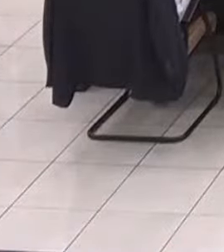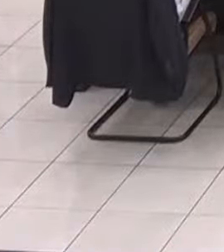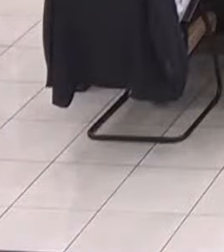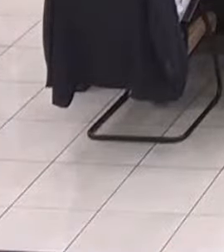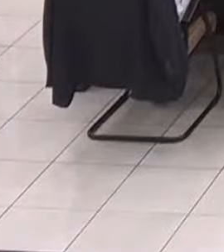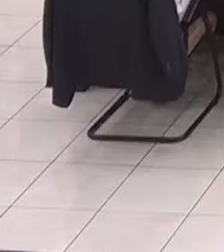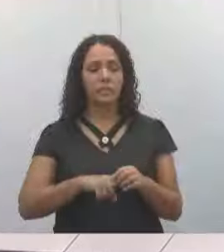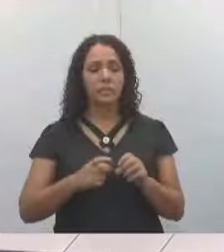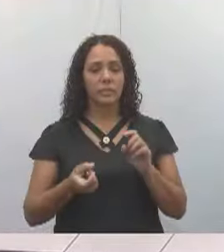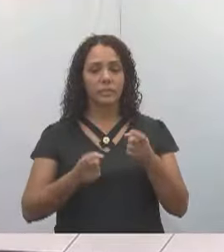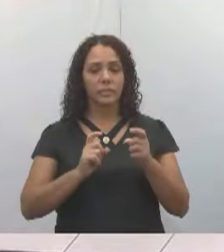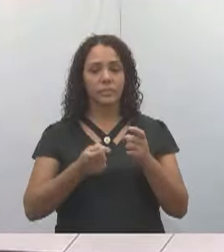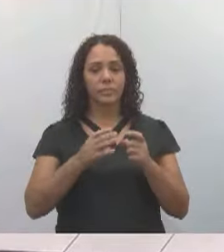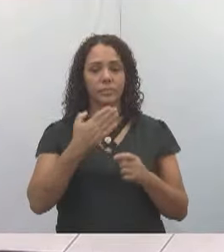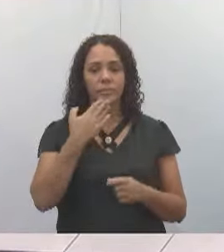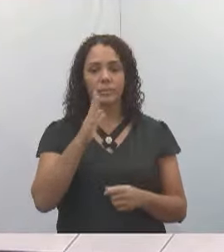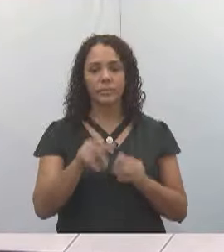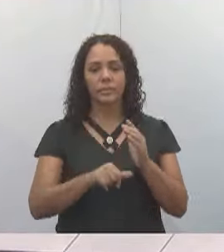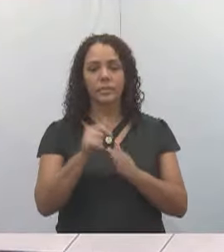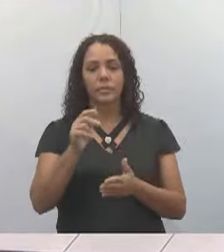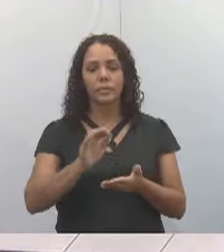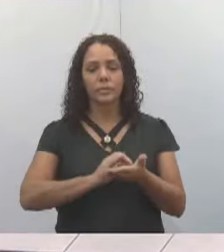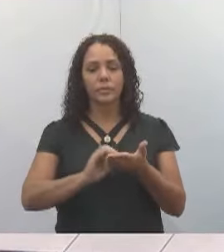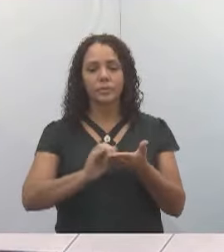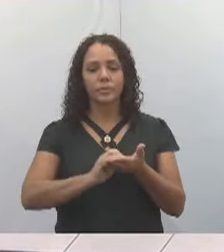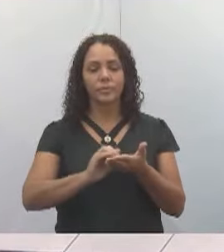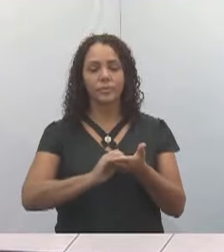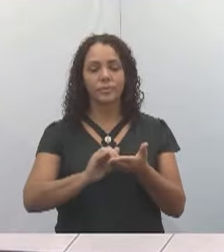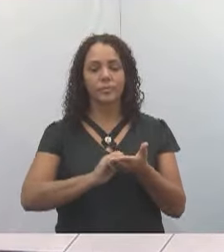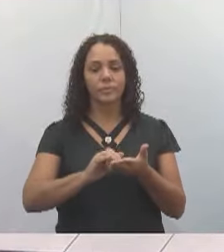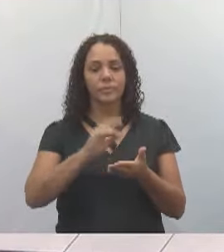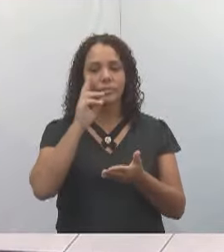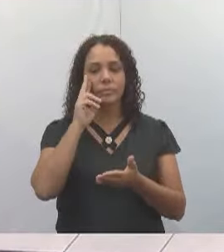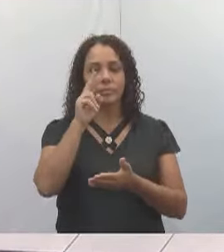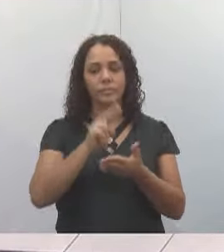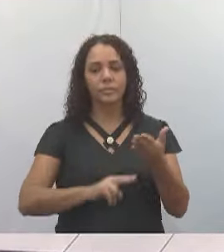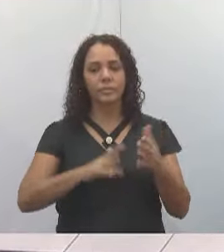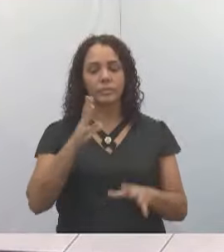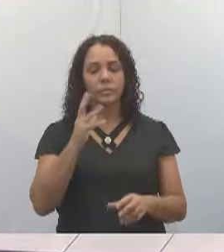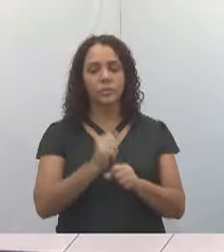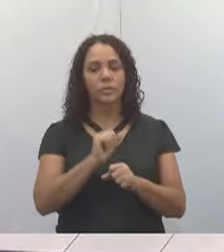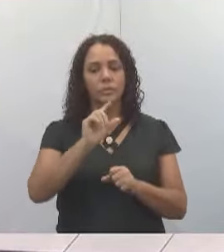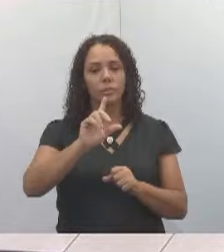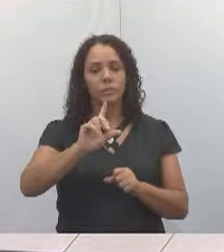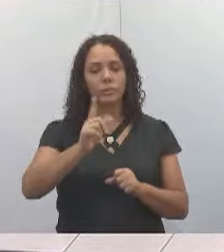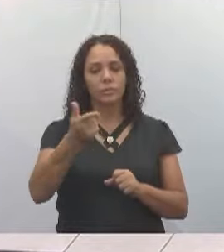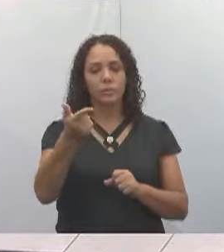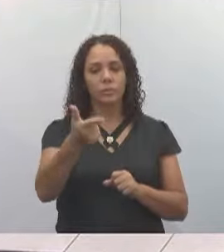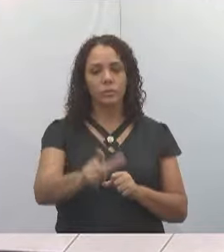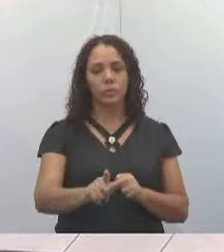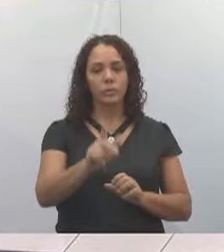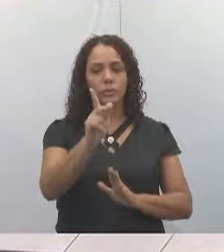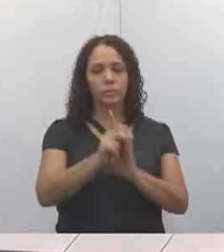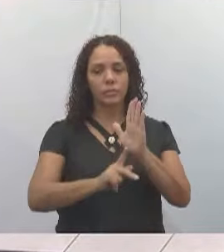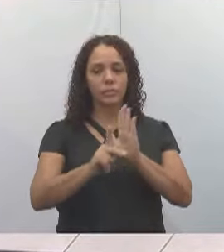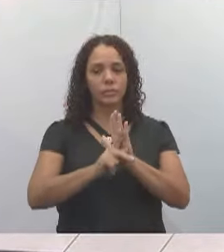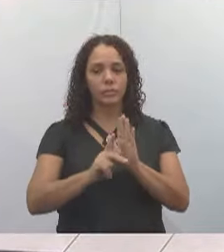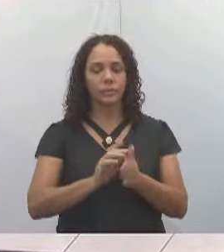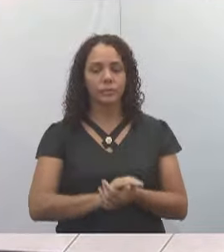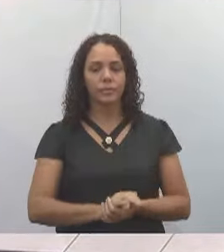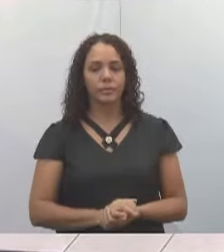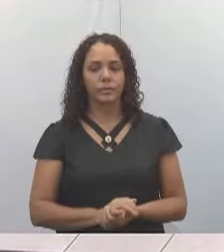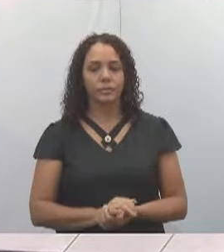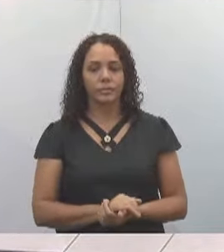Retomamos a sessão. Solicito ao primeiro secretário que proceda à leitura do resumo do próximo projeto.